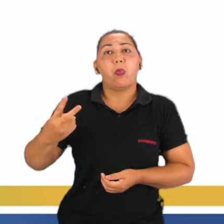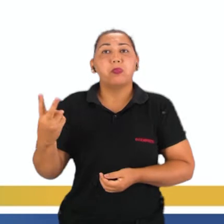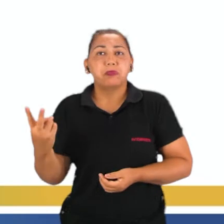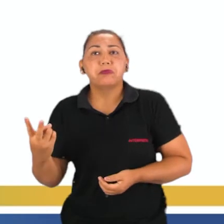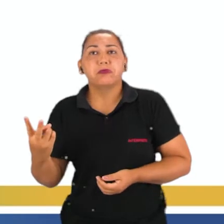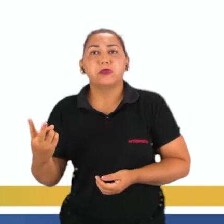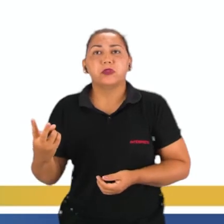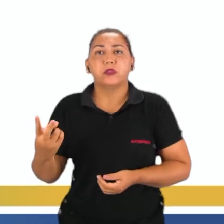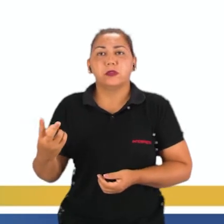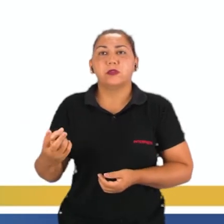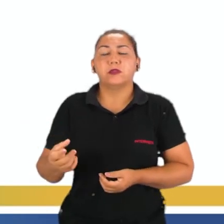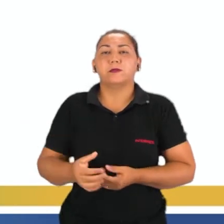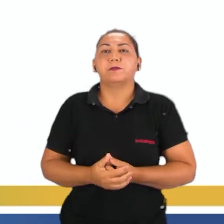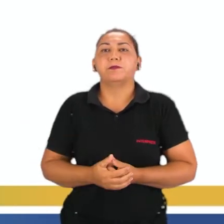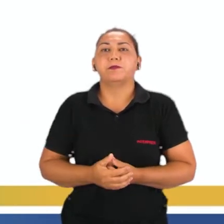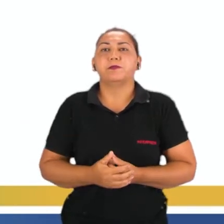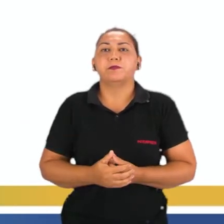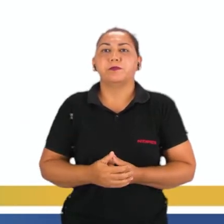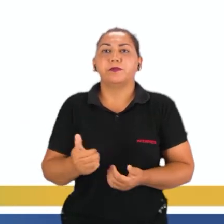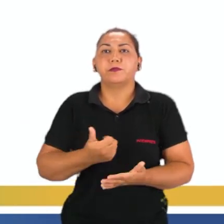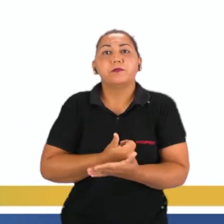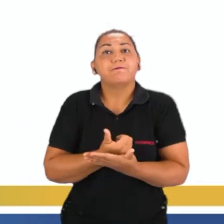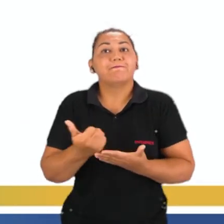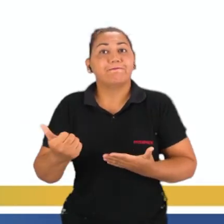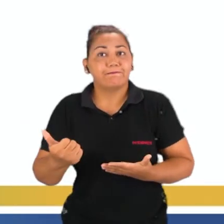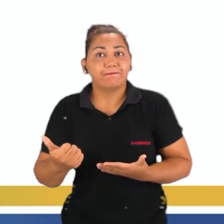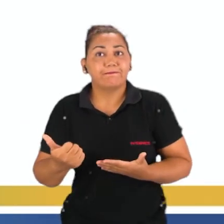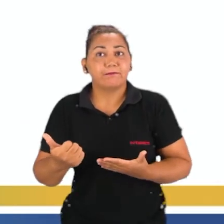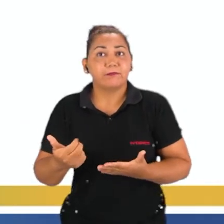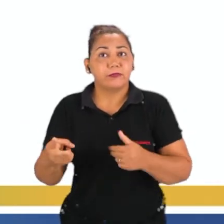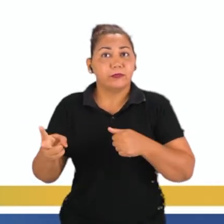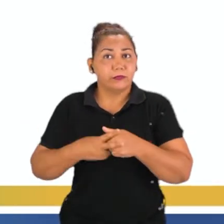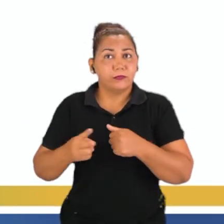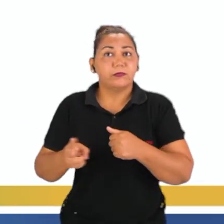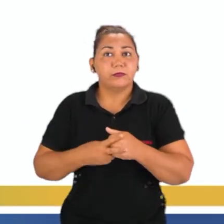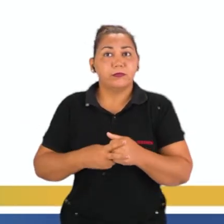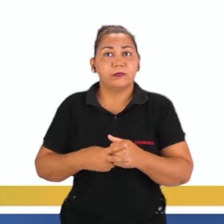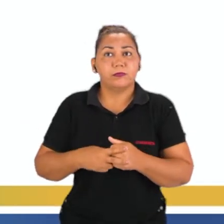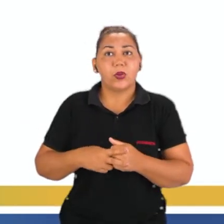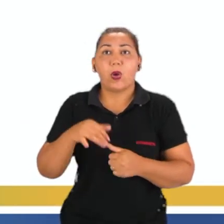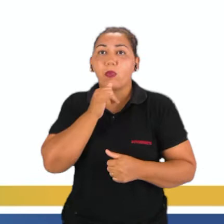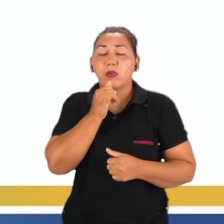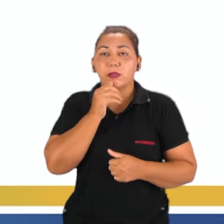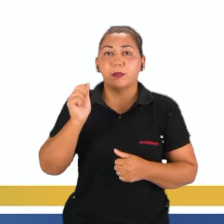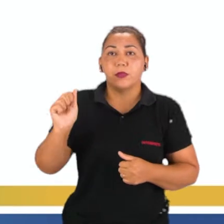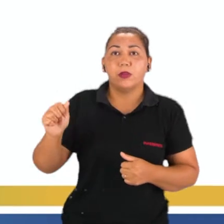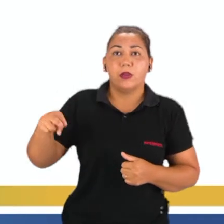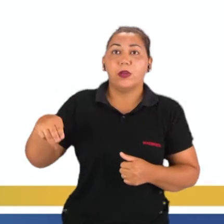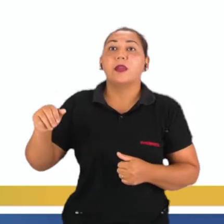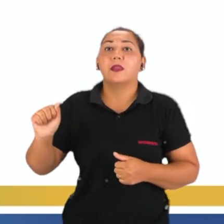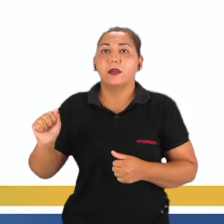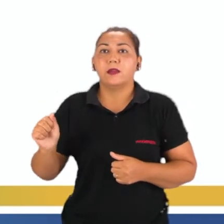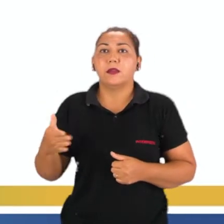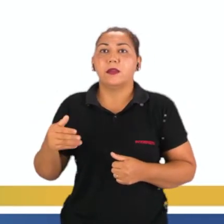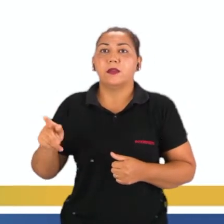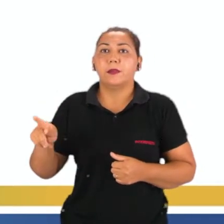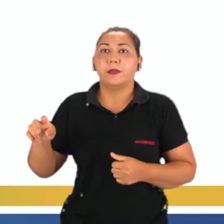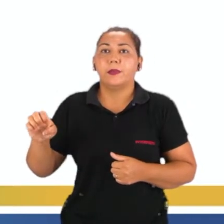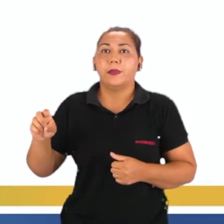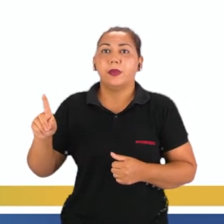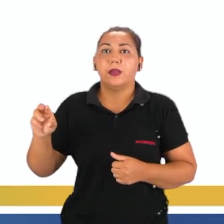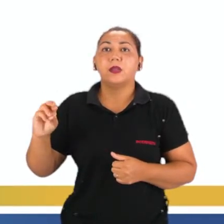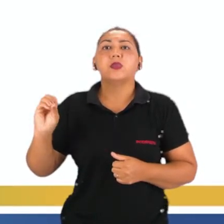ação determinada pelo verbo. Olha o exemplo. Ana e Pedro gostam de tomar sorvete. Pergunto ao